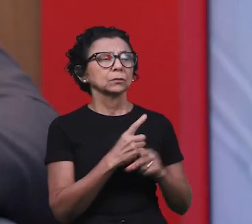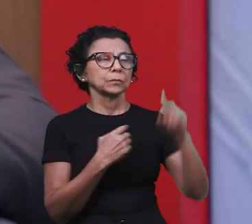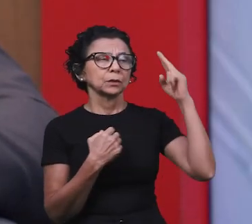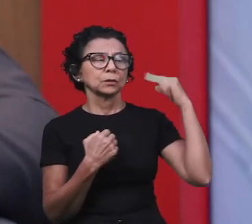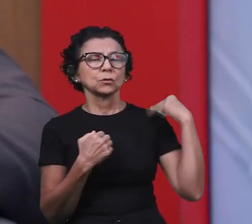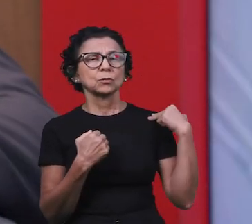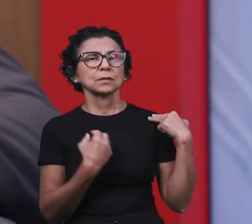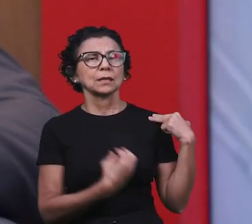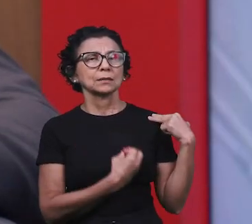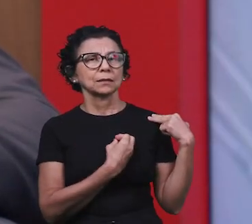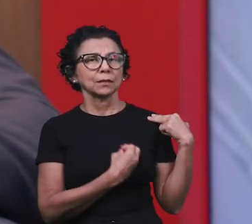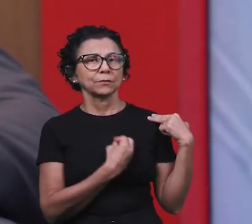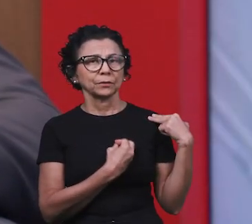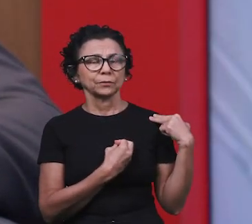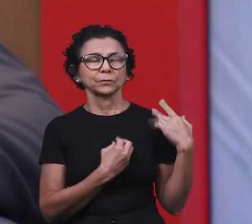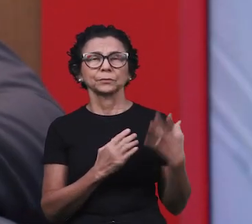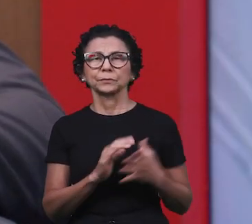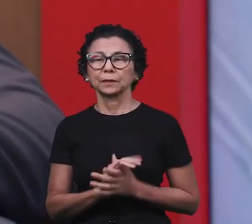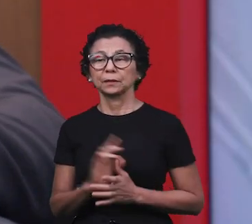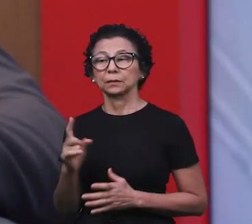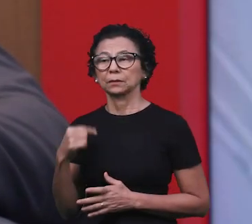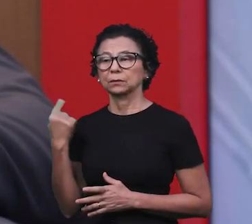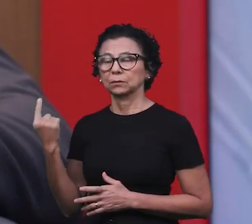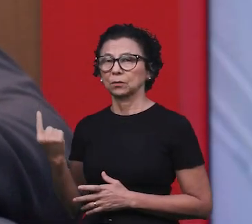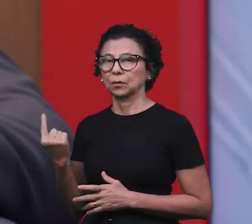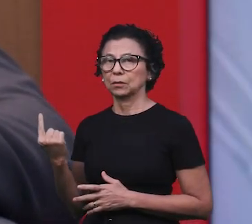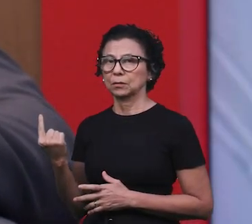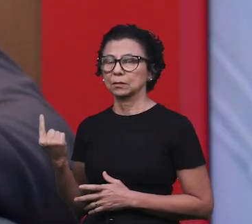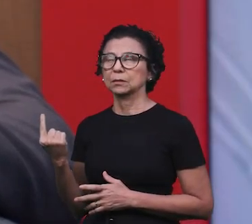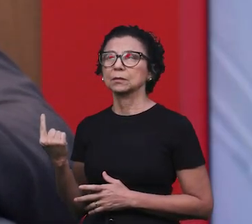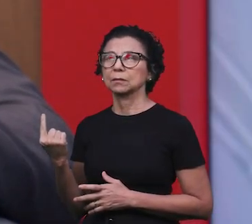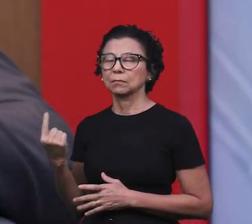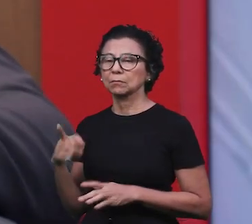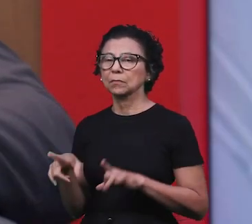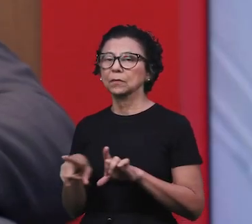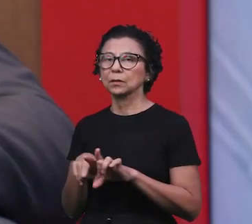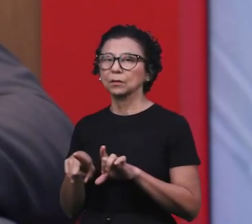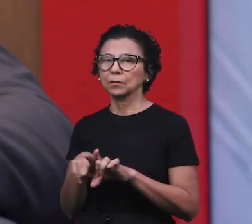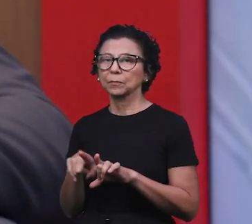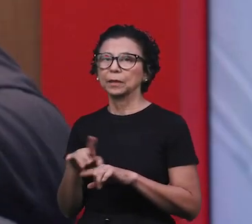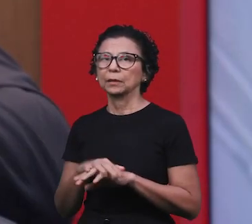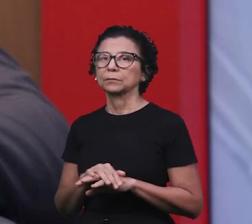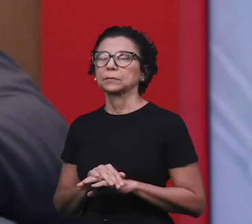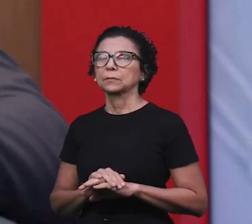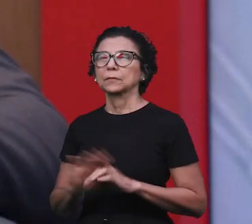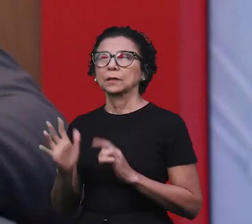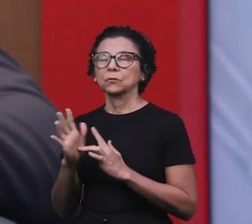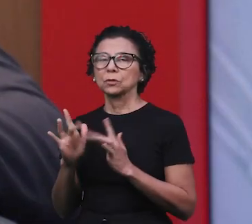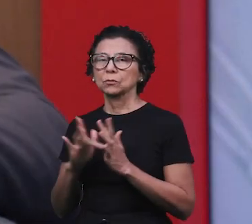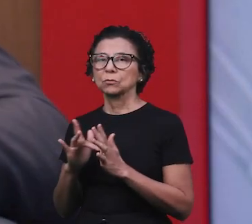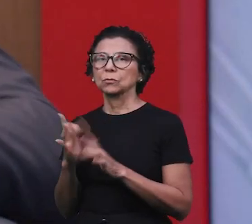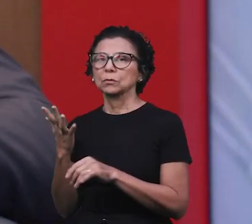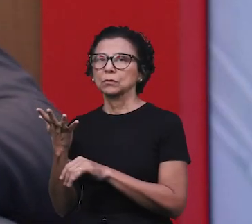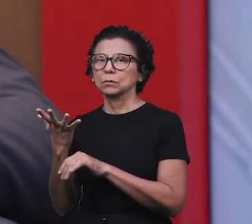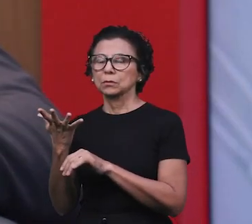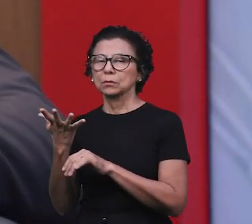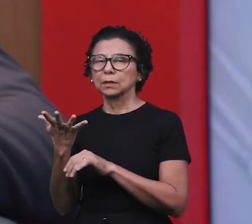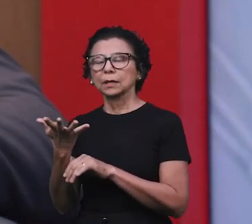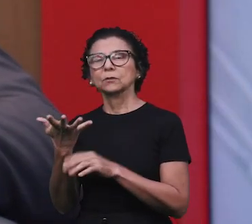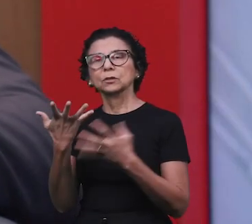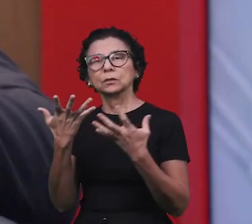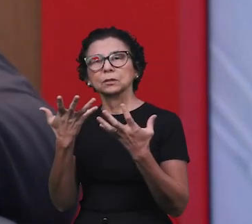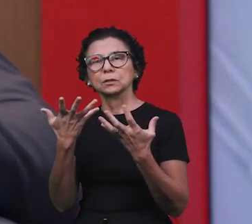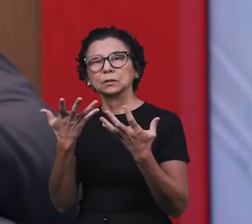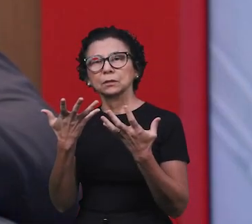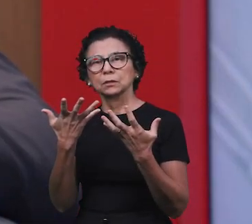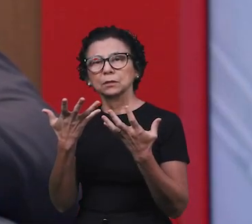Jesus nesta última hora é esta. São as estratégias que o Senhor vai usando para nos atrair. Você, como servo, como aquele